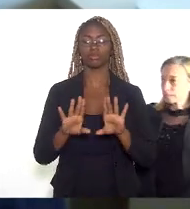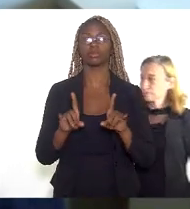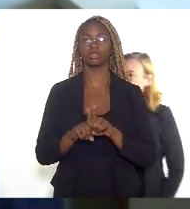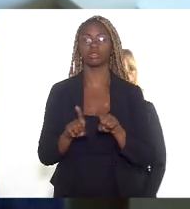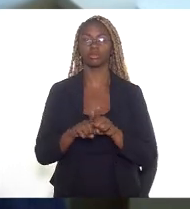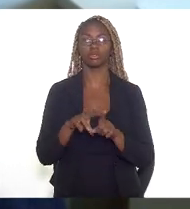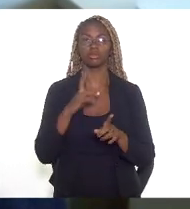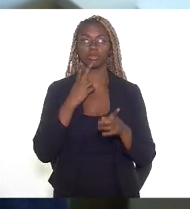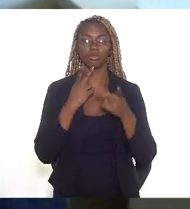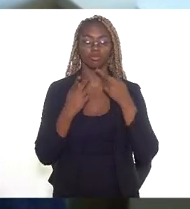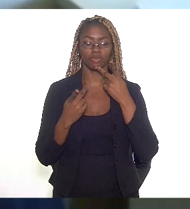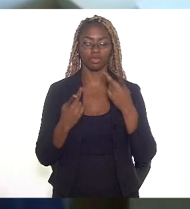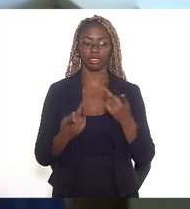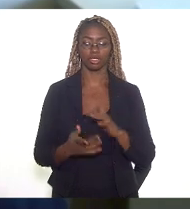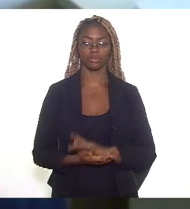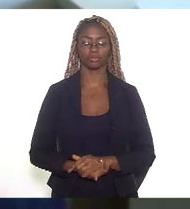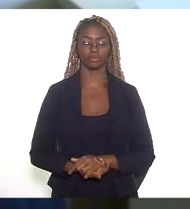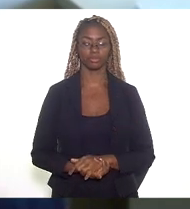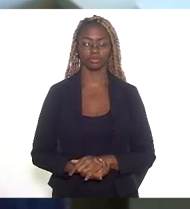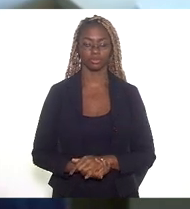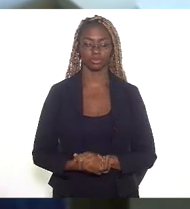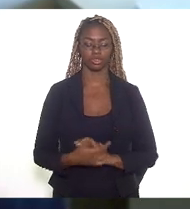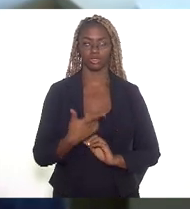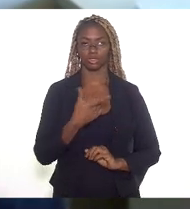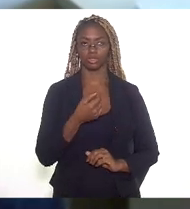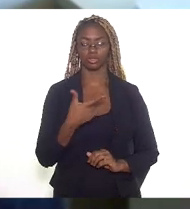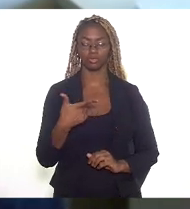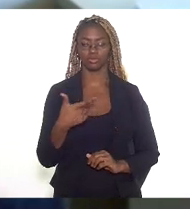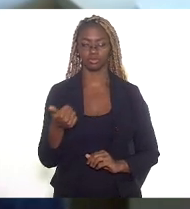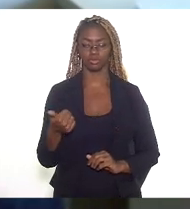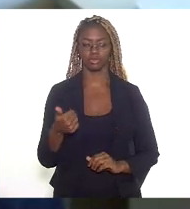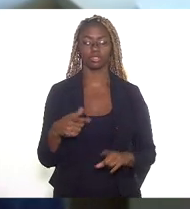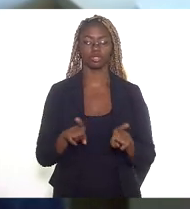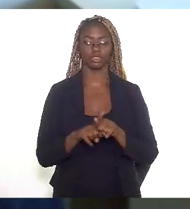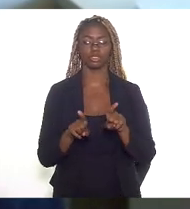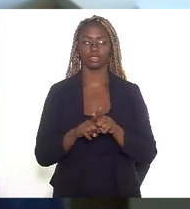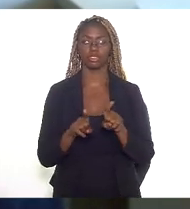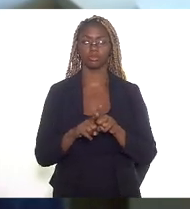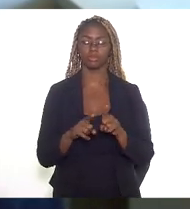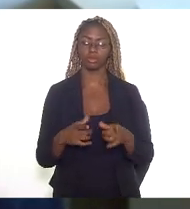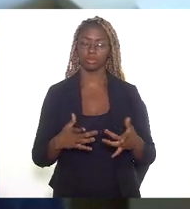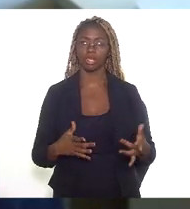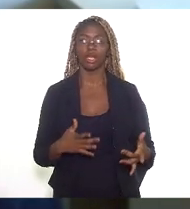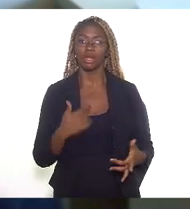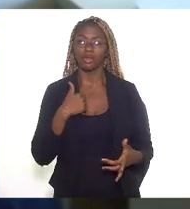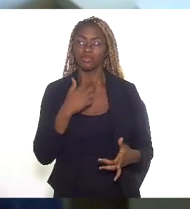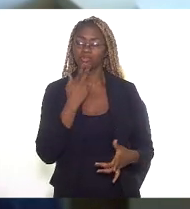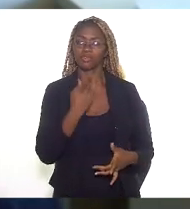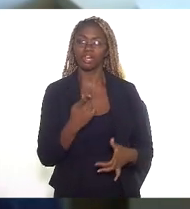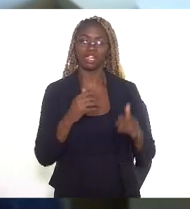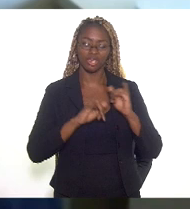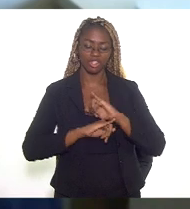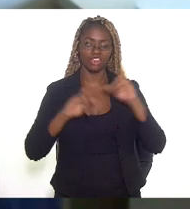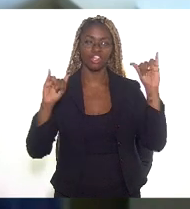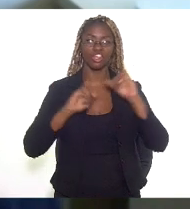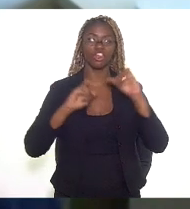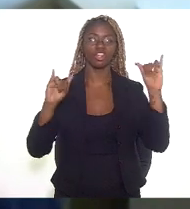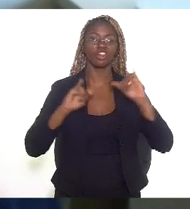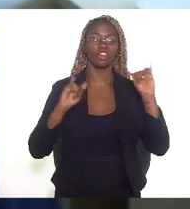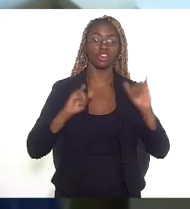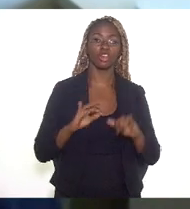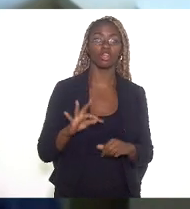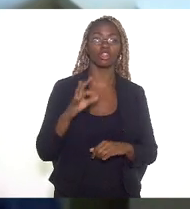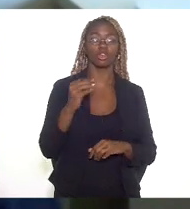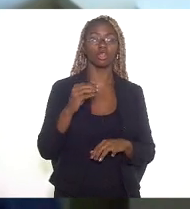PL 4025 de 21 e também para me solidarizar para a divulgação plena